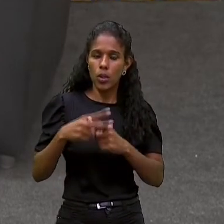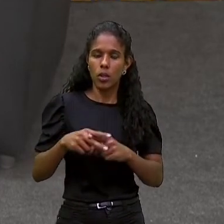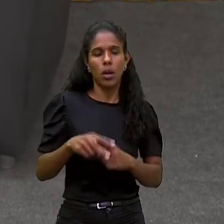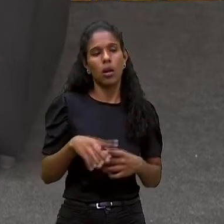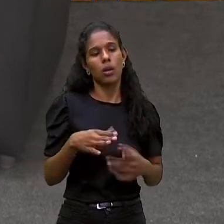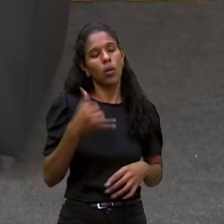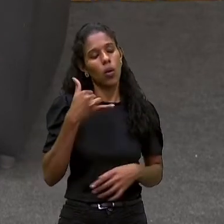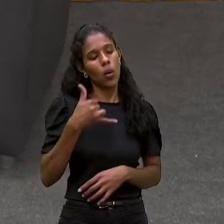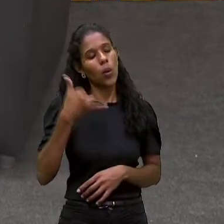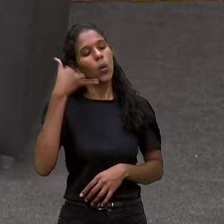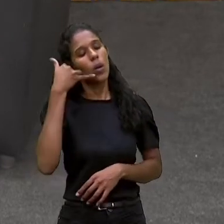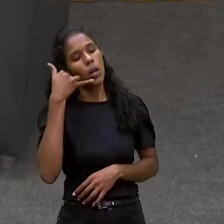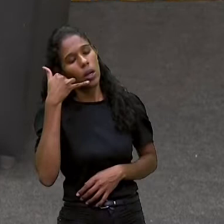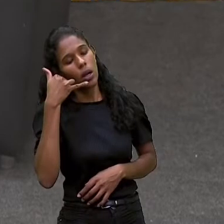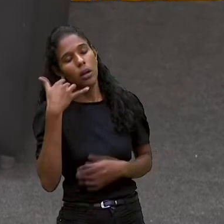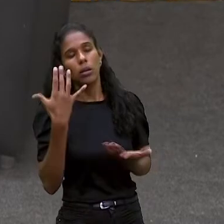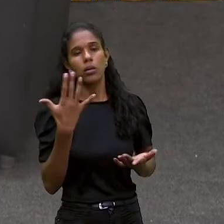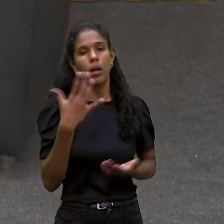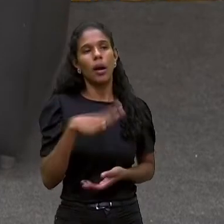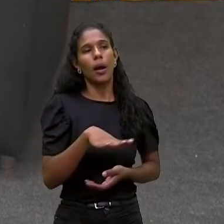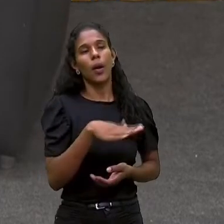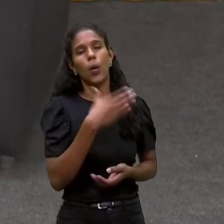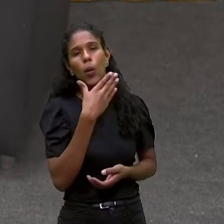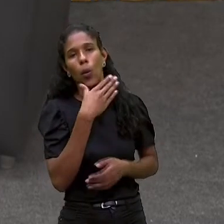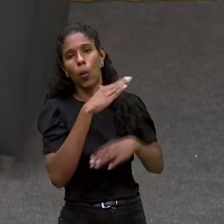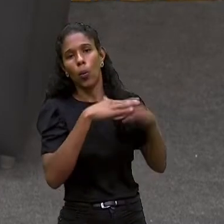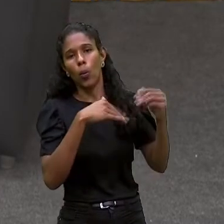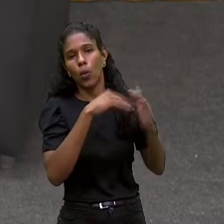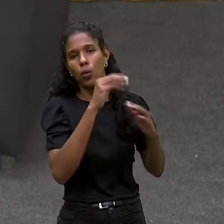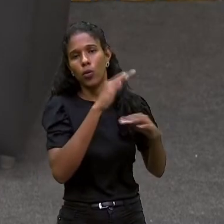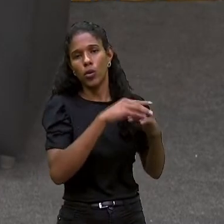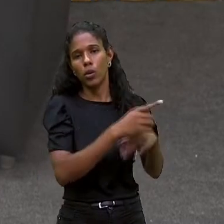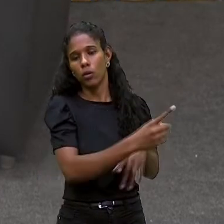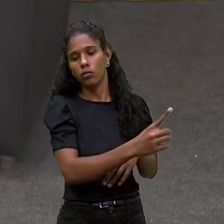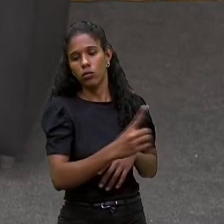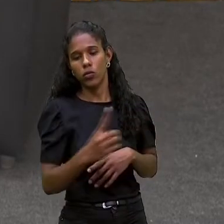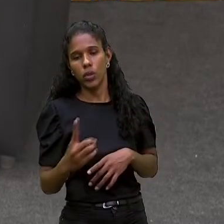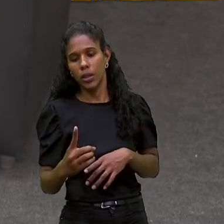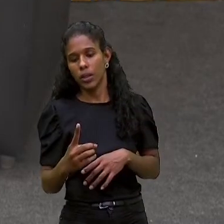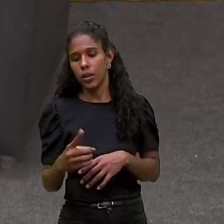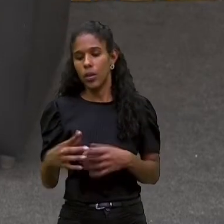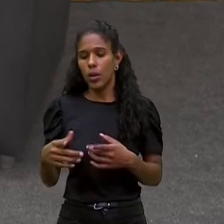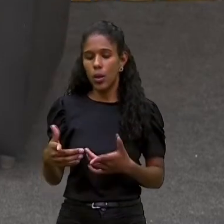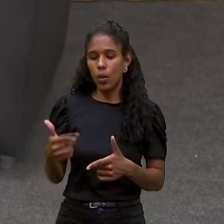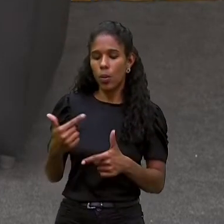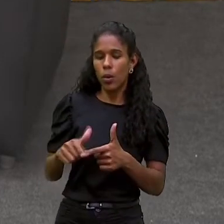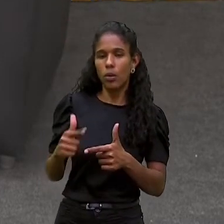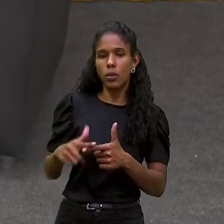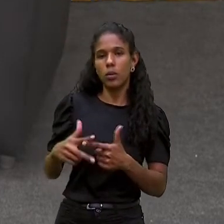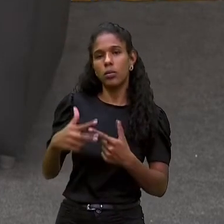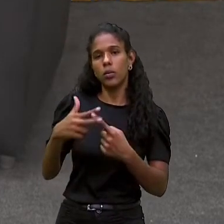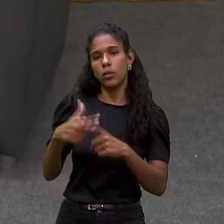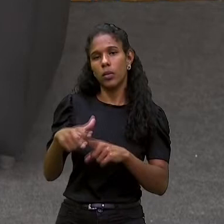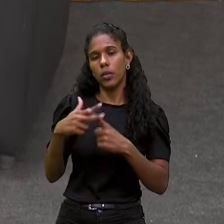ali, era domingo à tarde, a gente sabia que seria resolvido o problema. Aí nós, era um domingo, nós